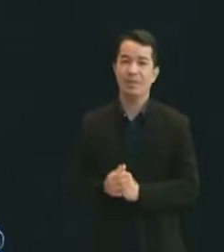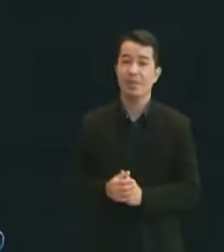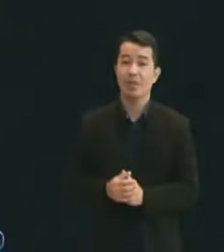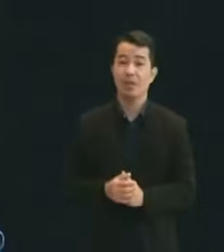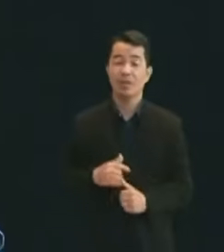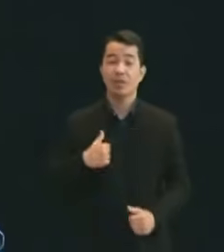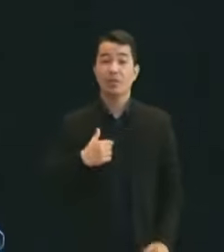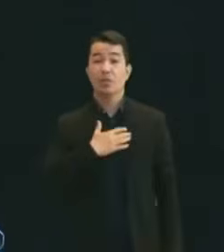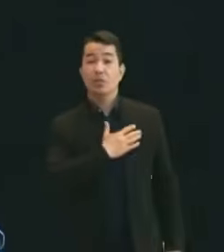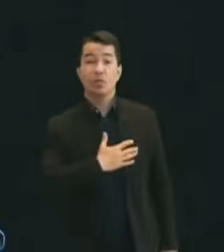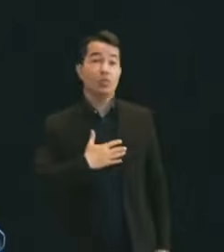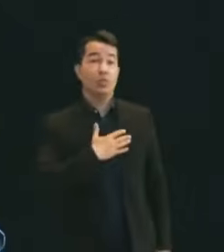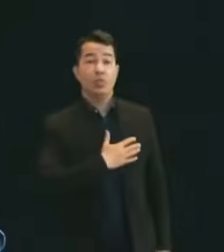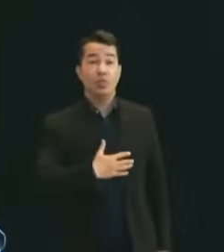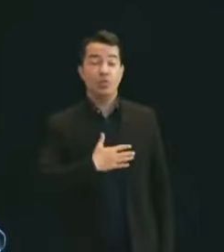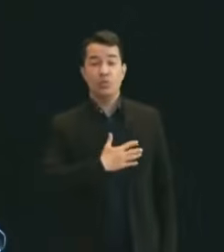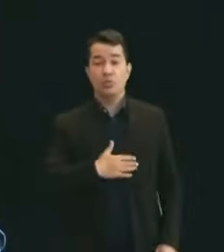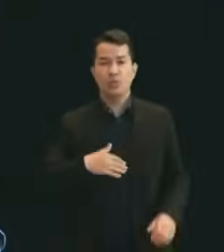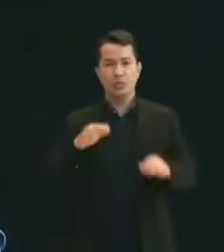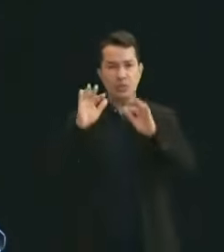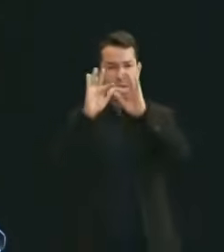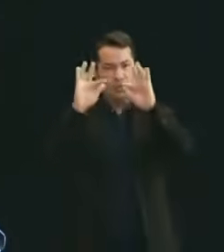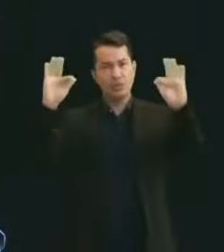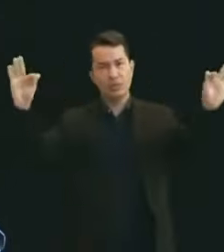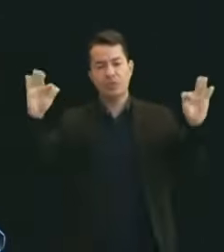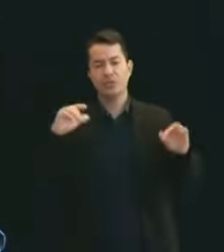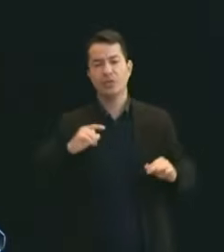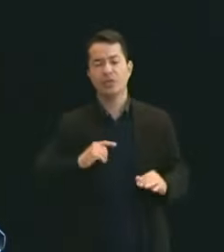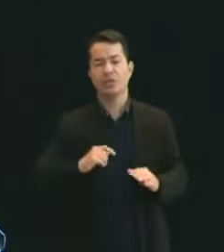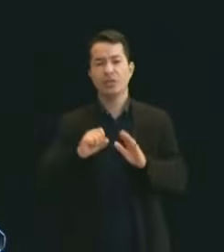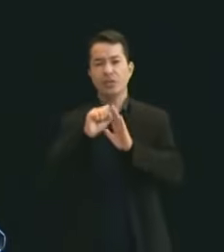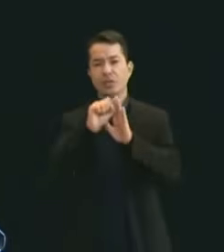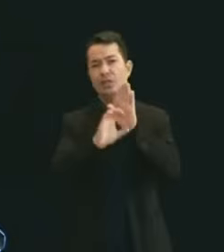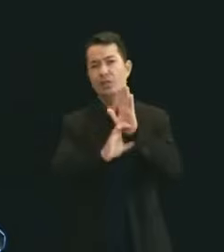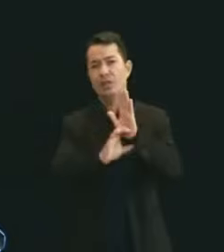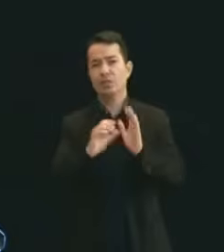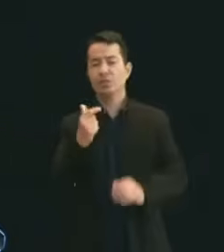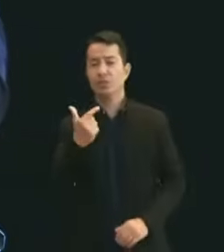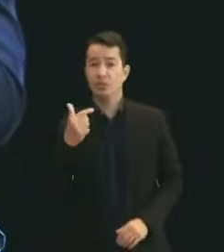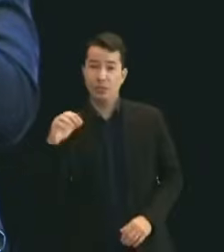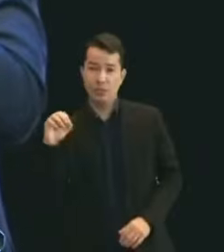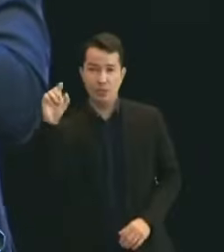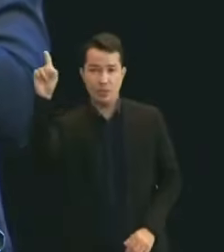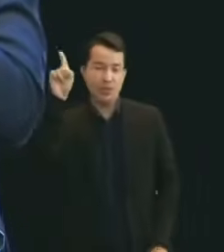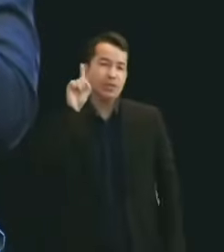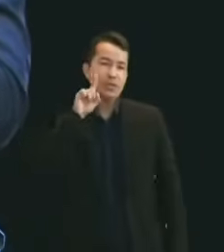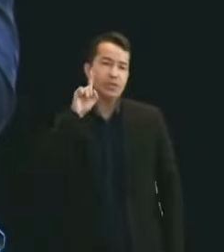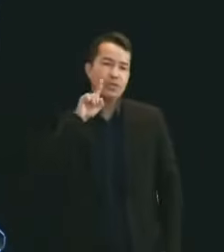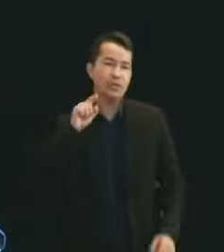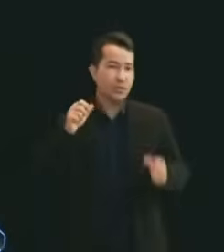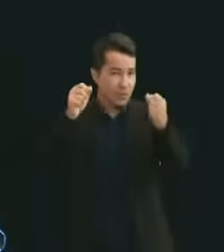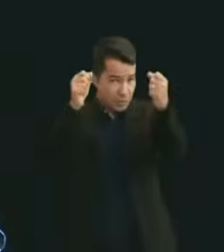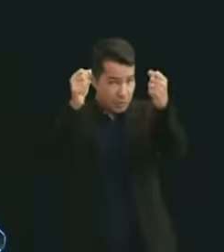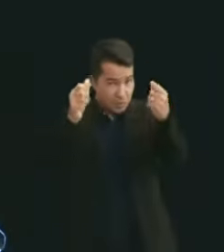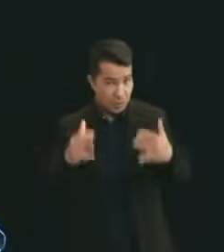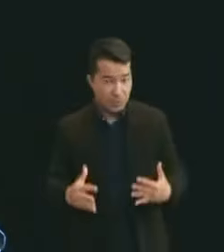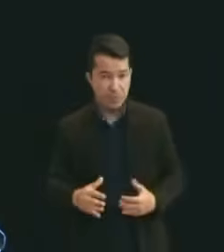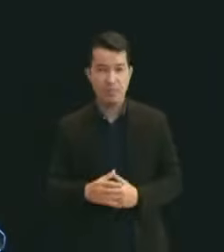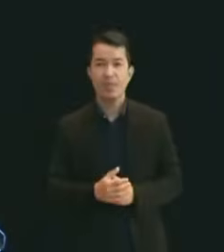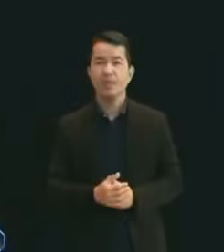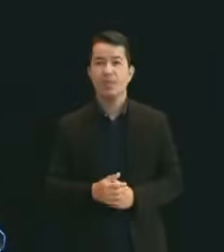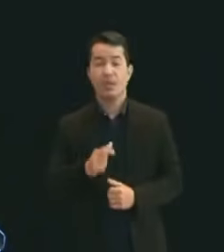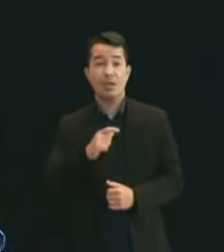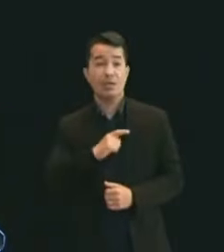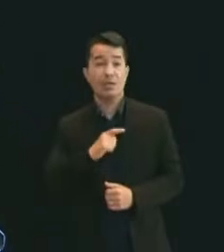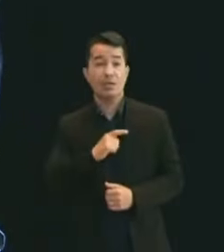dele é Dawson Trotman. Foi um líder do século XX da igreja americana. E ele diz no livro Born to